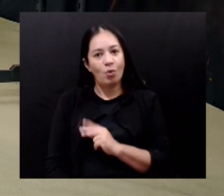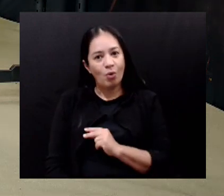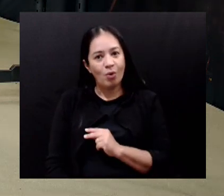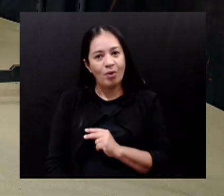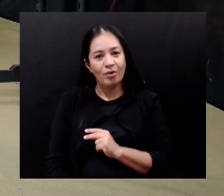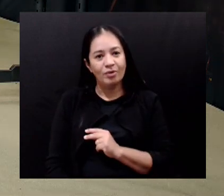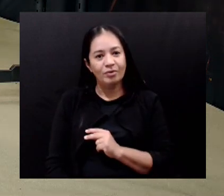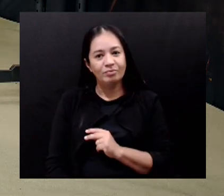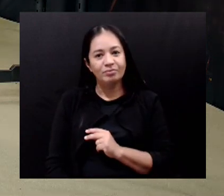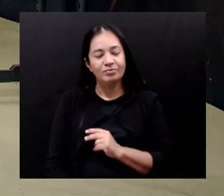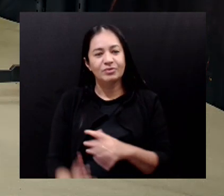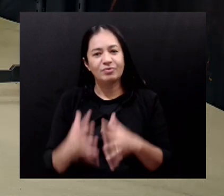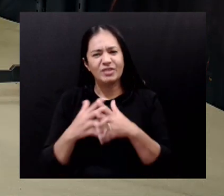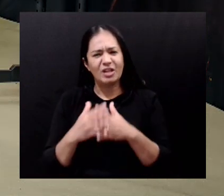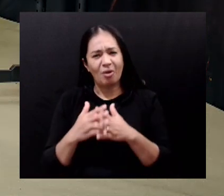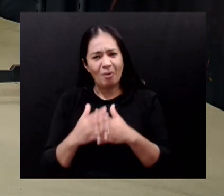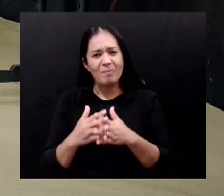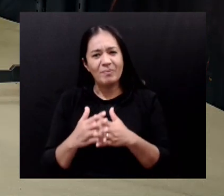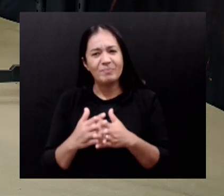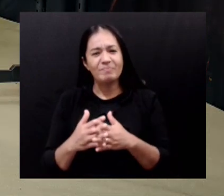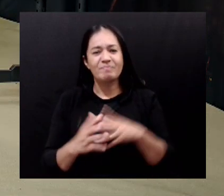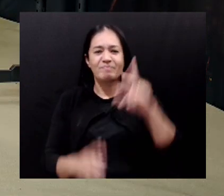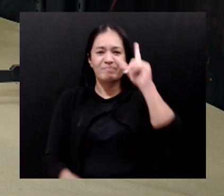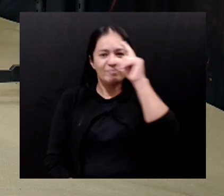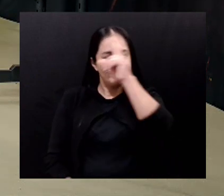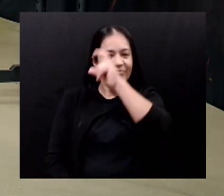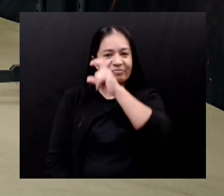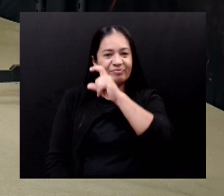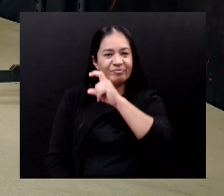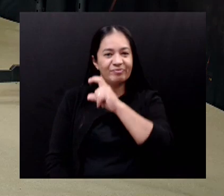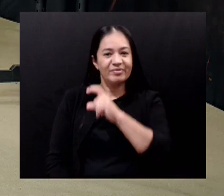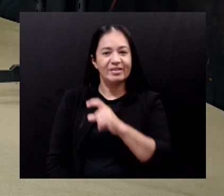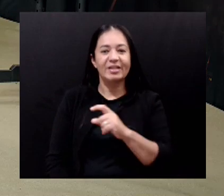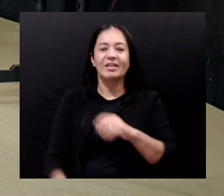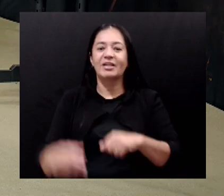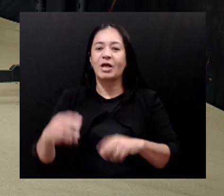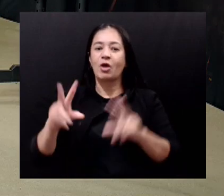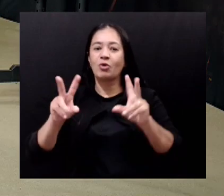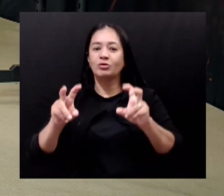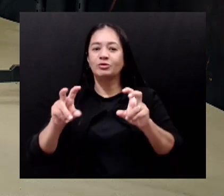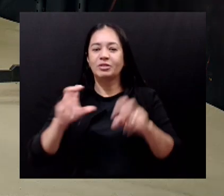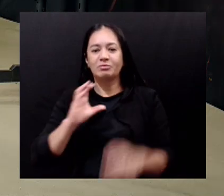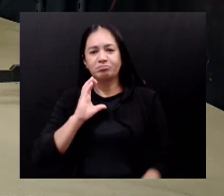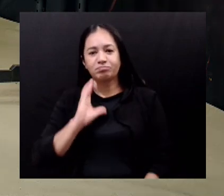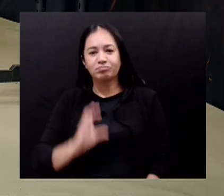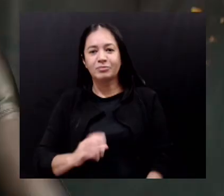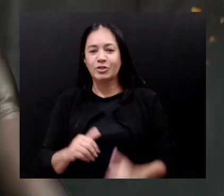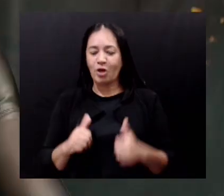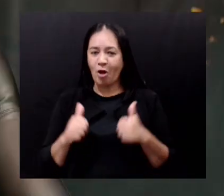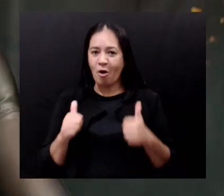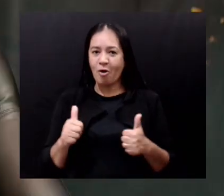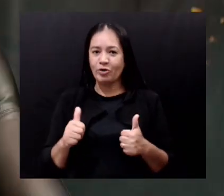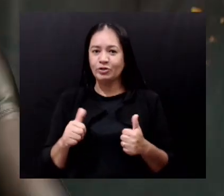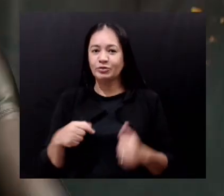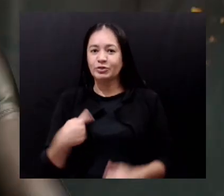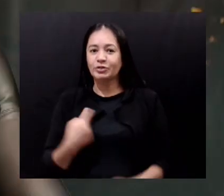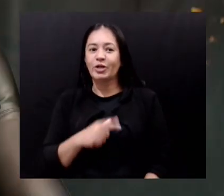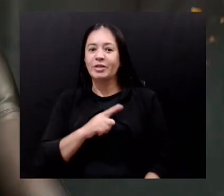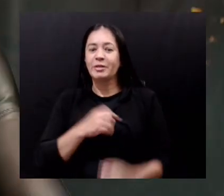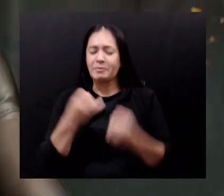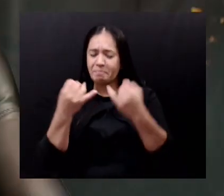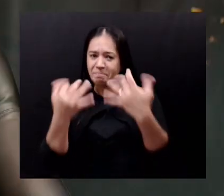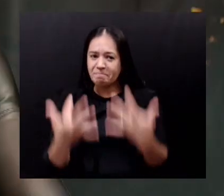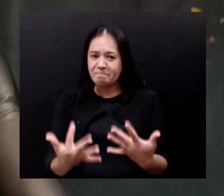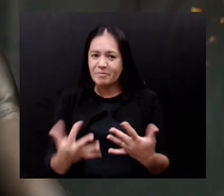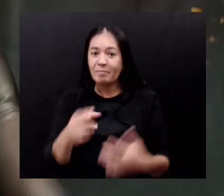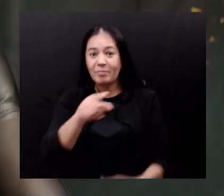complexa, essas situações de cidadania, e que bom que nós temos aqui explicações, né, para você que está em casa,